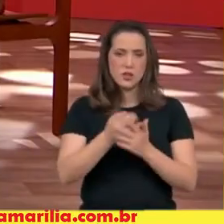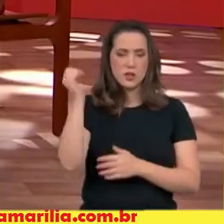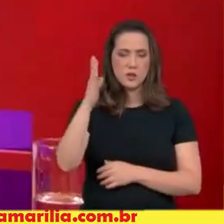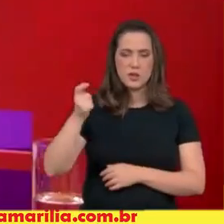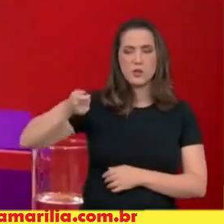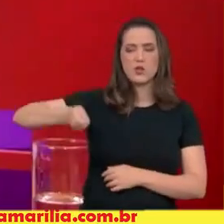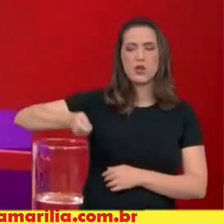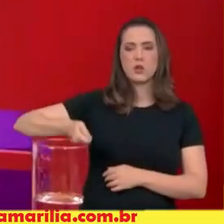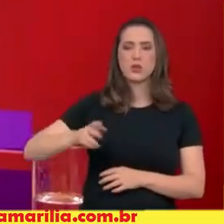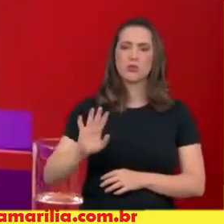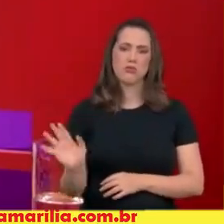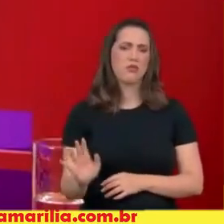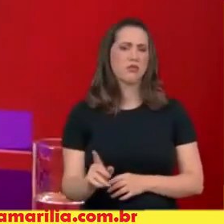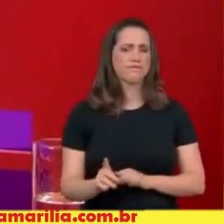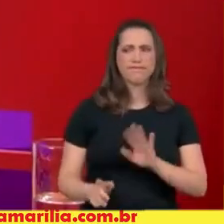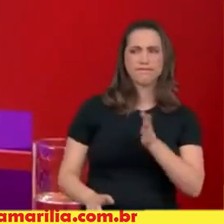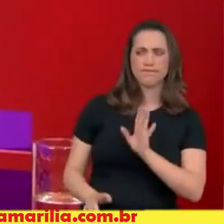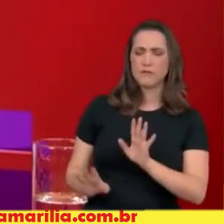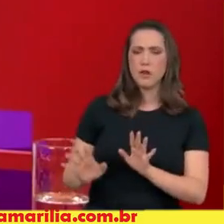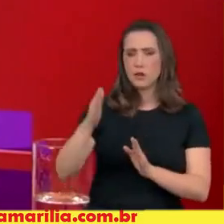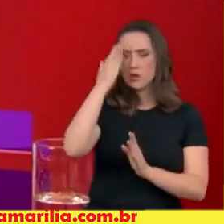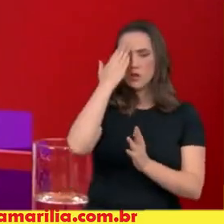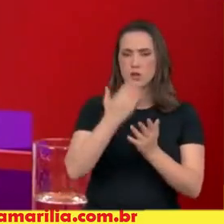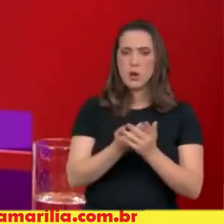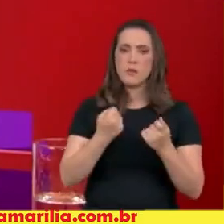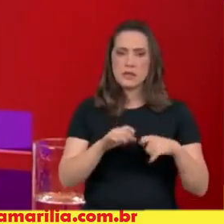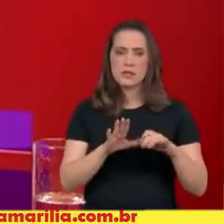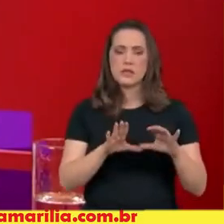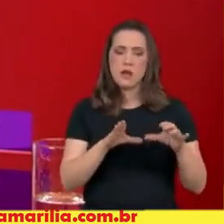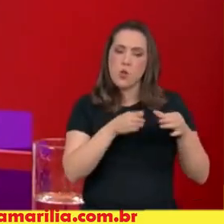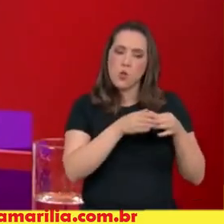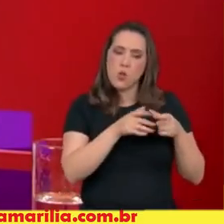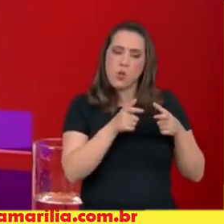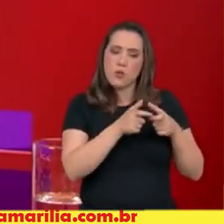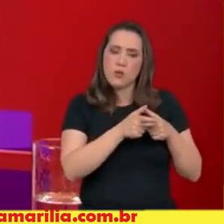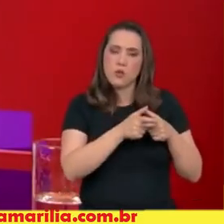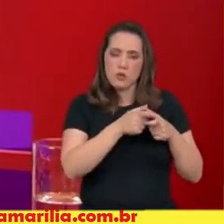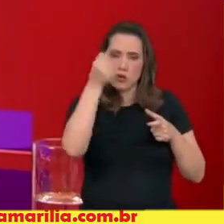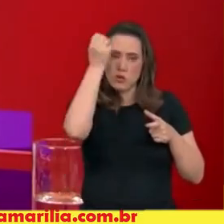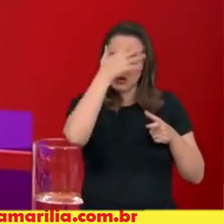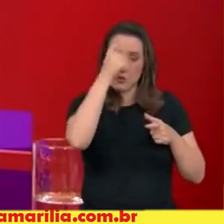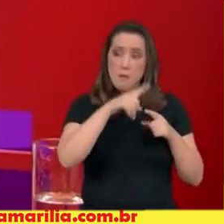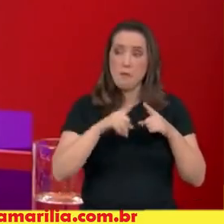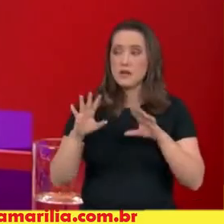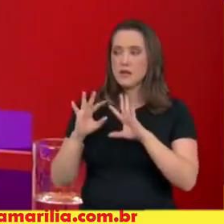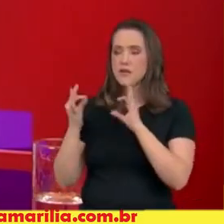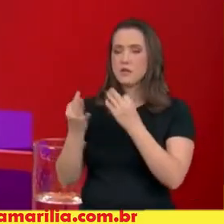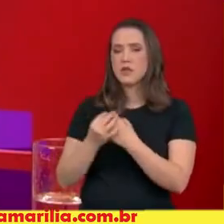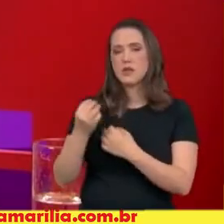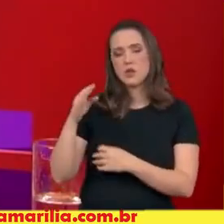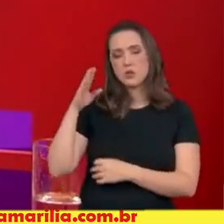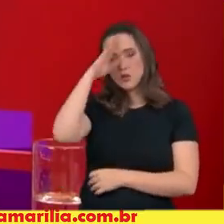redes trumpistas para acreditar nesse discurso. Mas a família Bolsonaro está apostando fortemente nessa tentativa